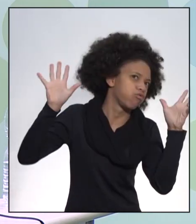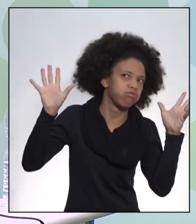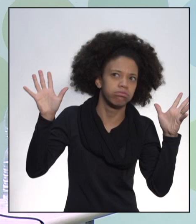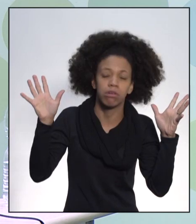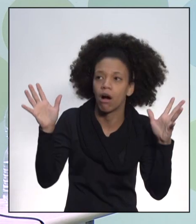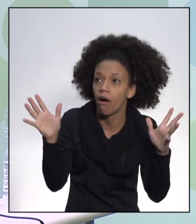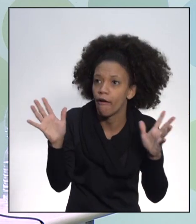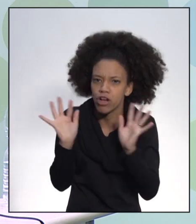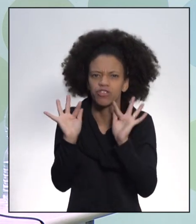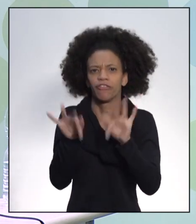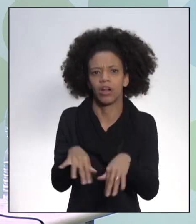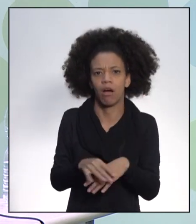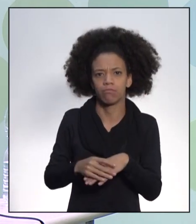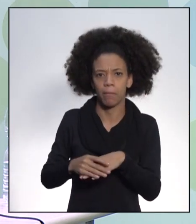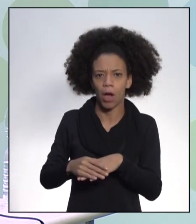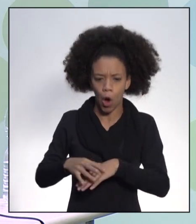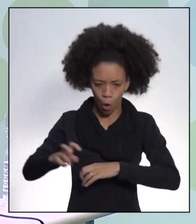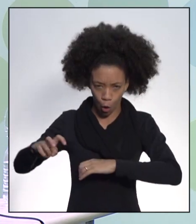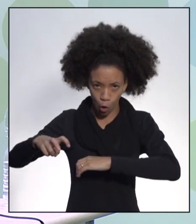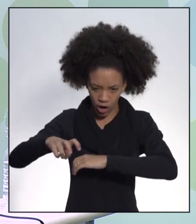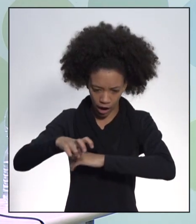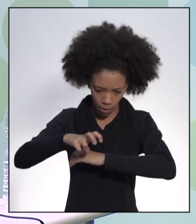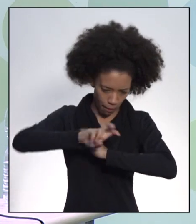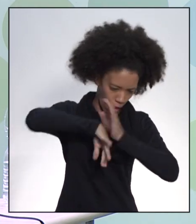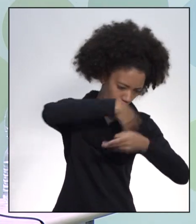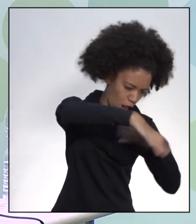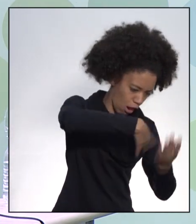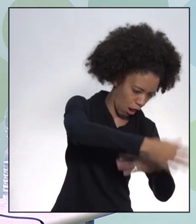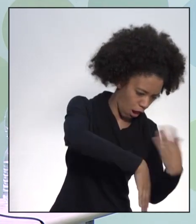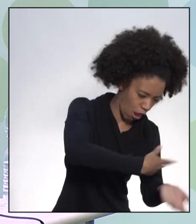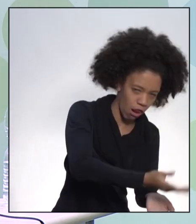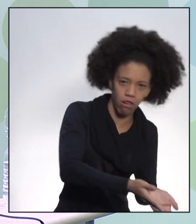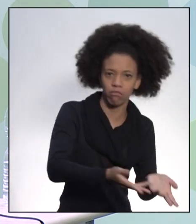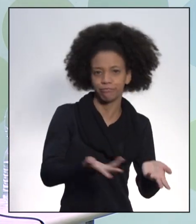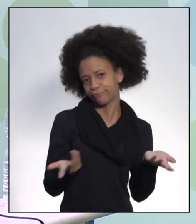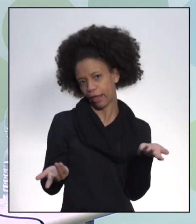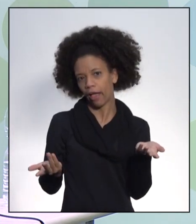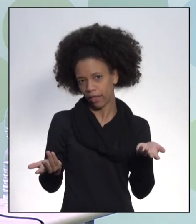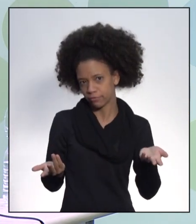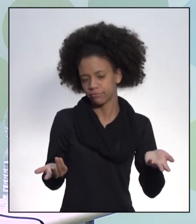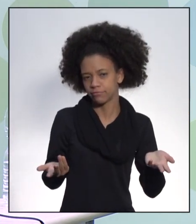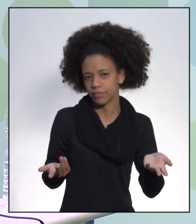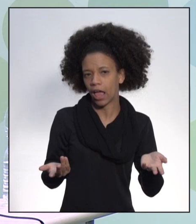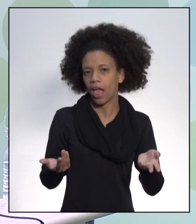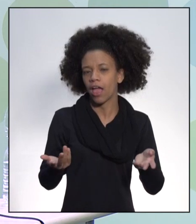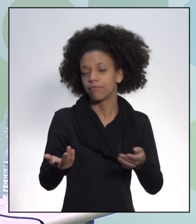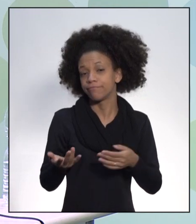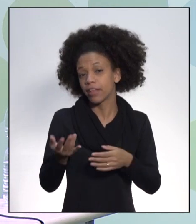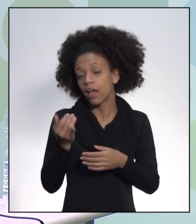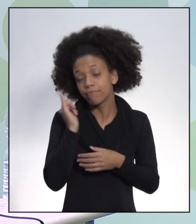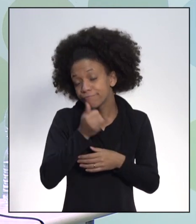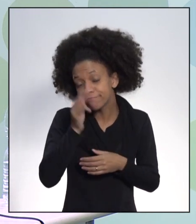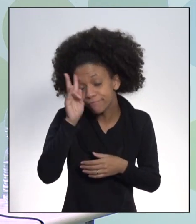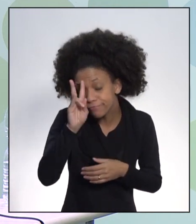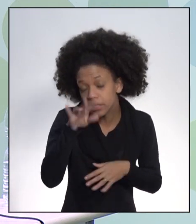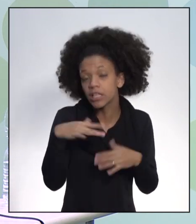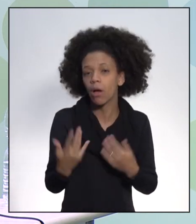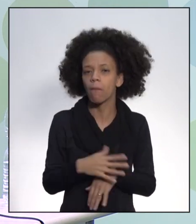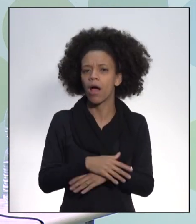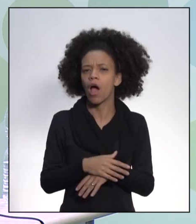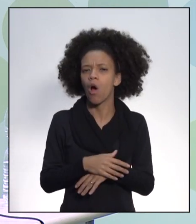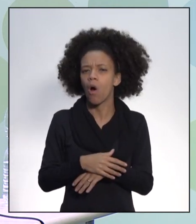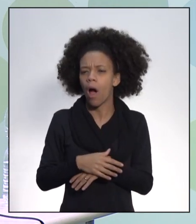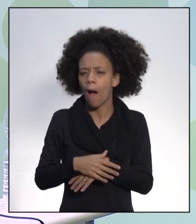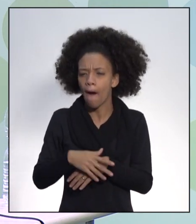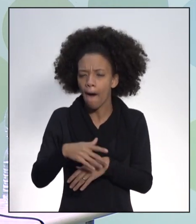É o momento daquela capotagem final do filme do Velozes e Furiosos, né? Estou falando de literatura. Então é aquele momento em que o vilão é